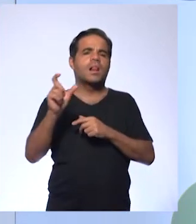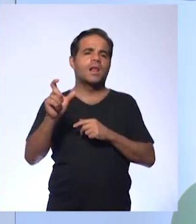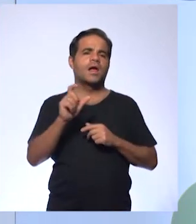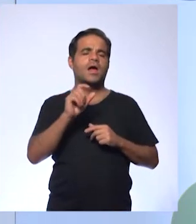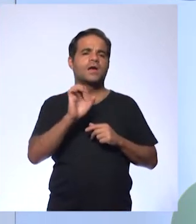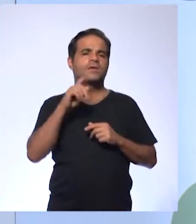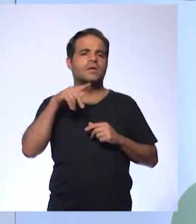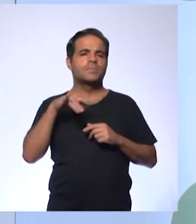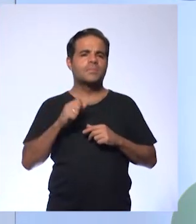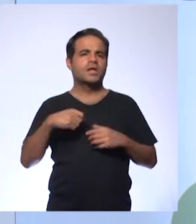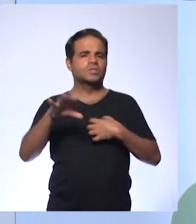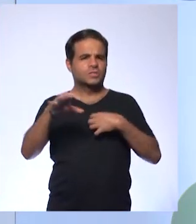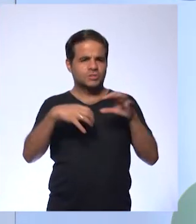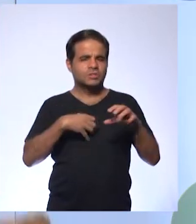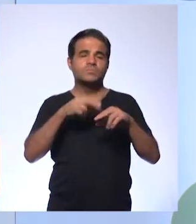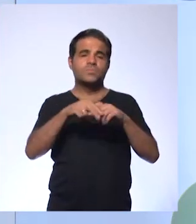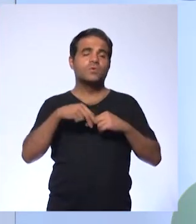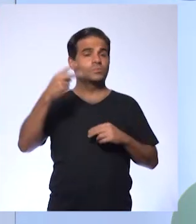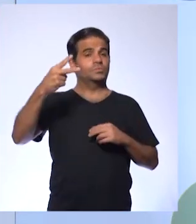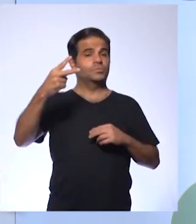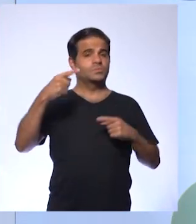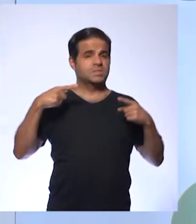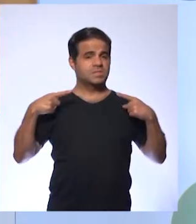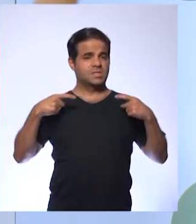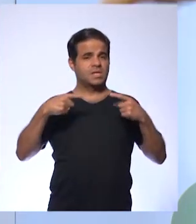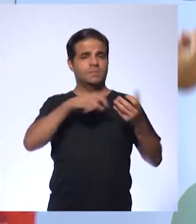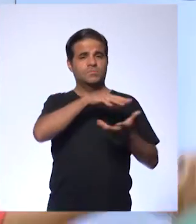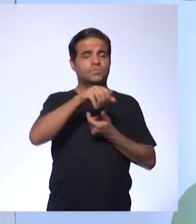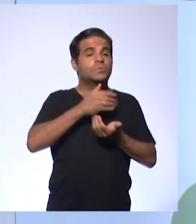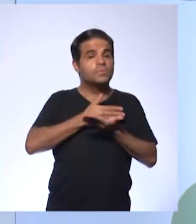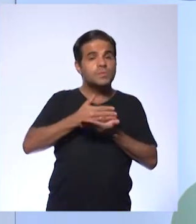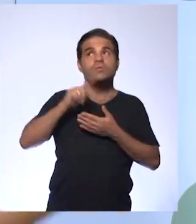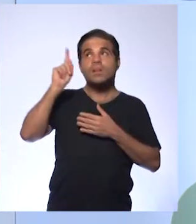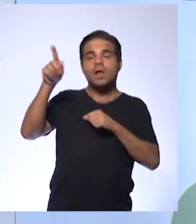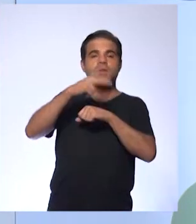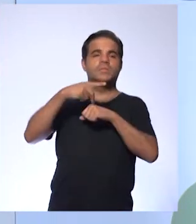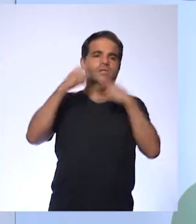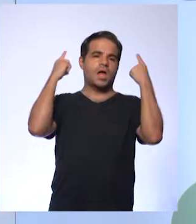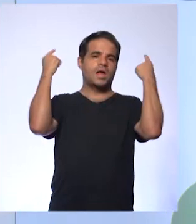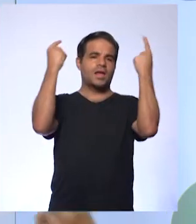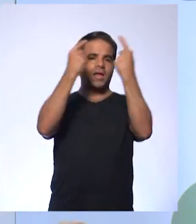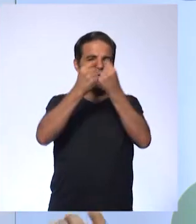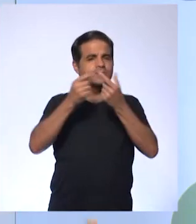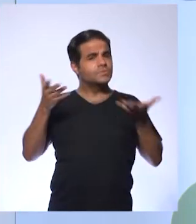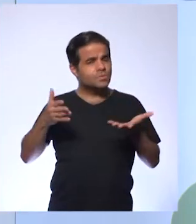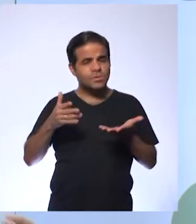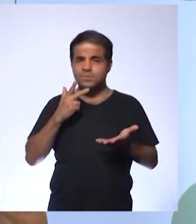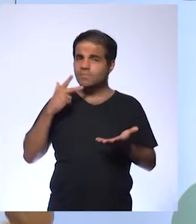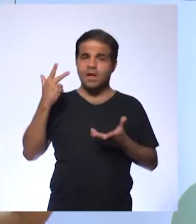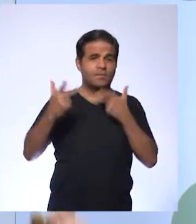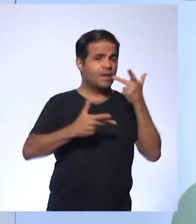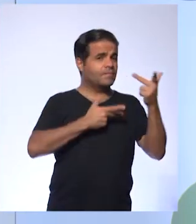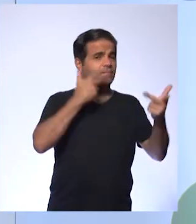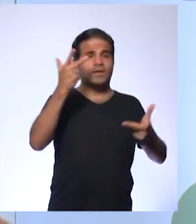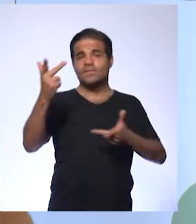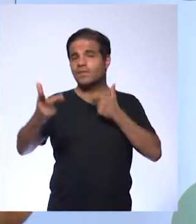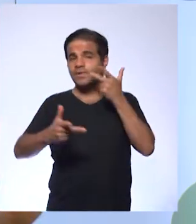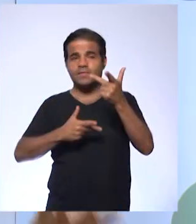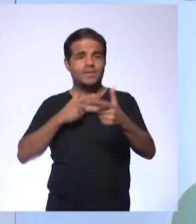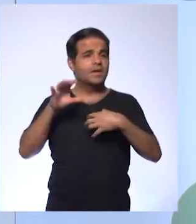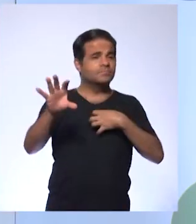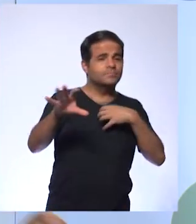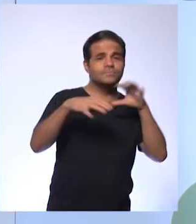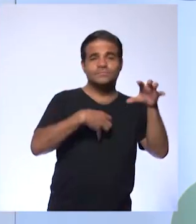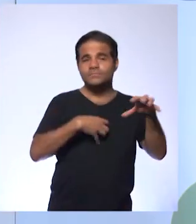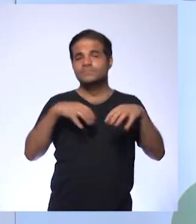2 guerras mundiais, né? Então, é uma palavra que nasce lá na Grécia, e hoje a gente fala o tempo inteiro. E, de fato, empatia é se